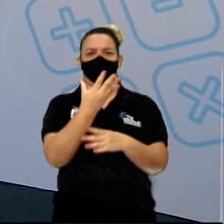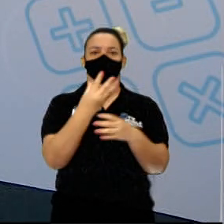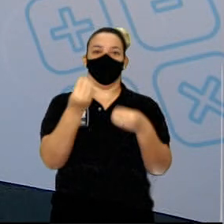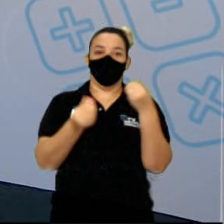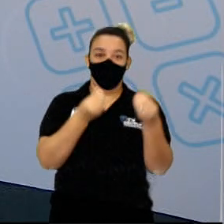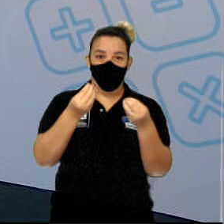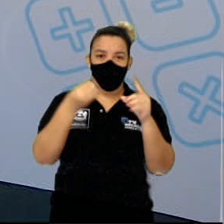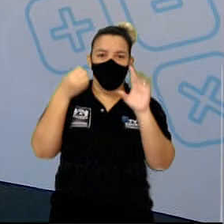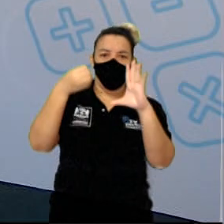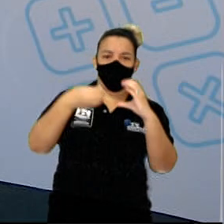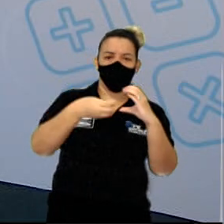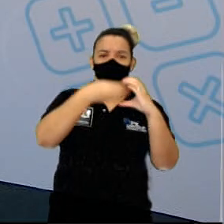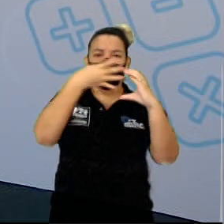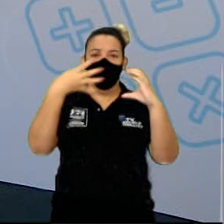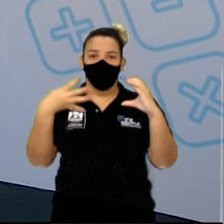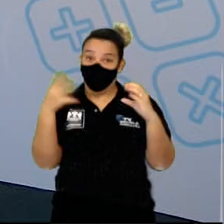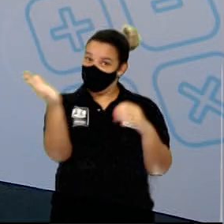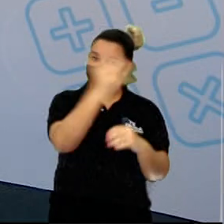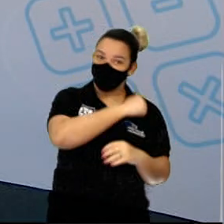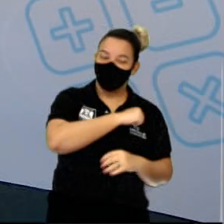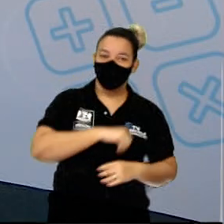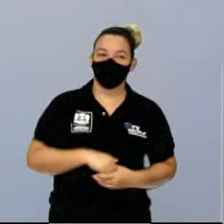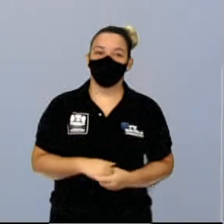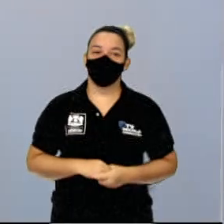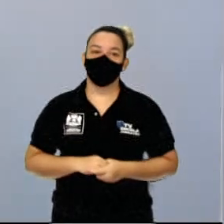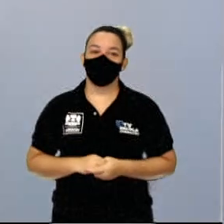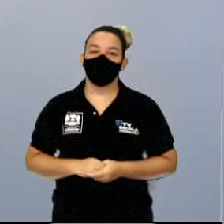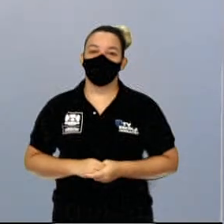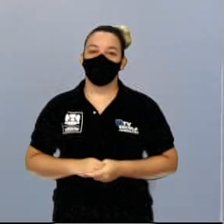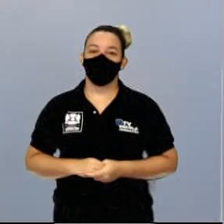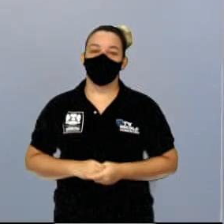suas características. Vamos lá?